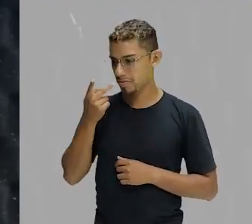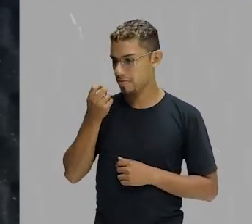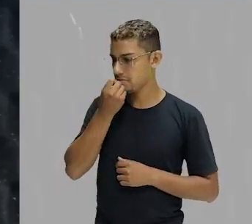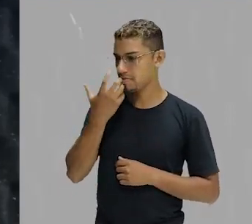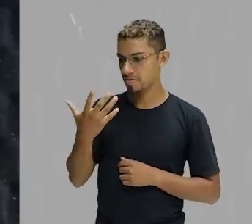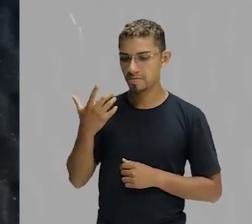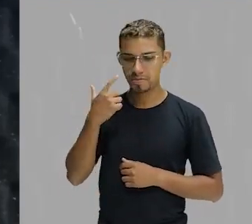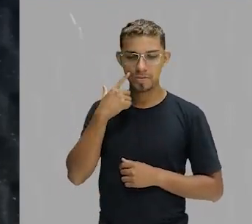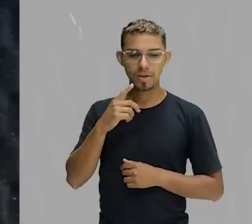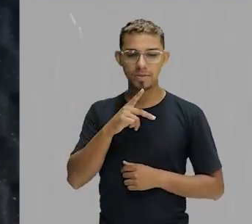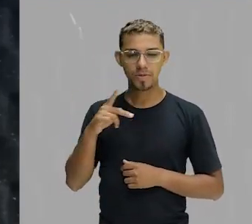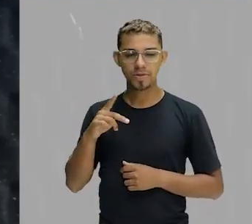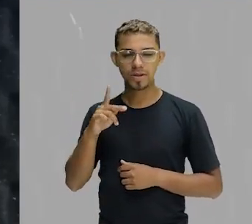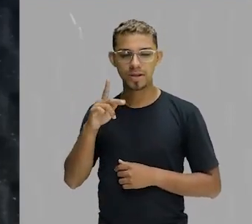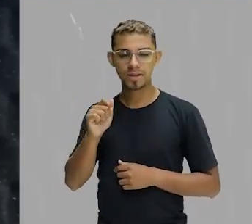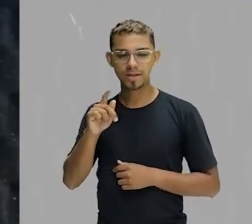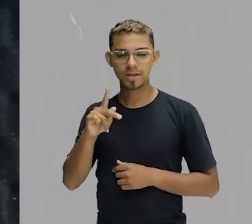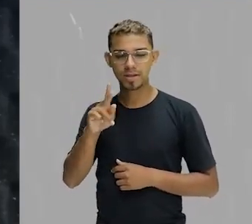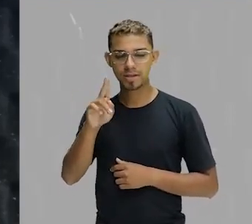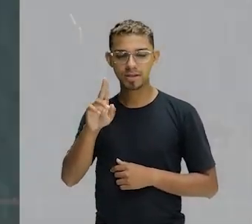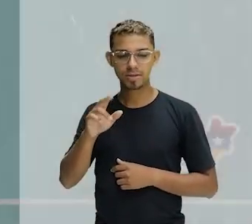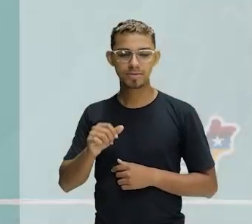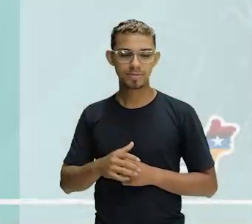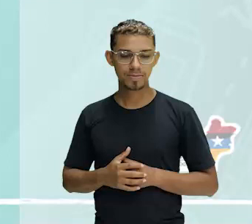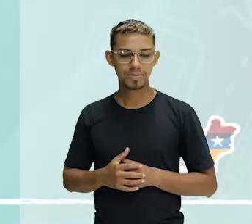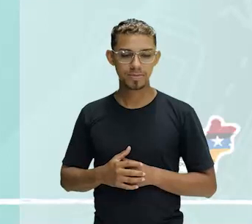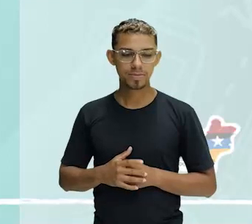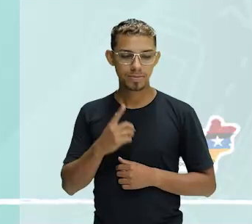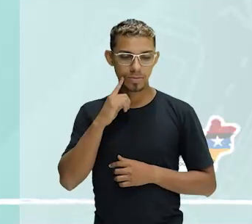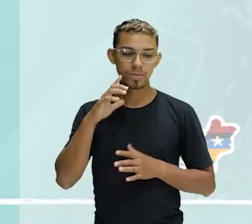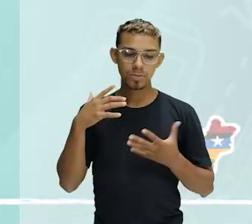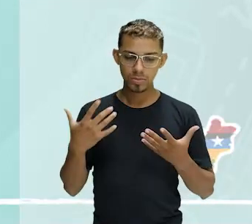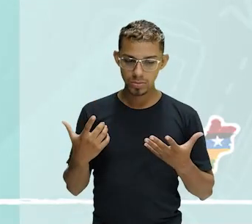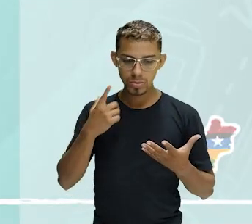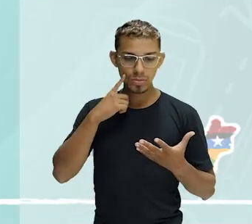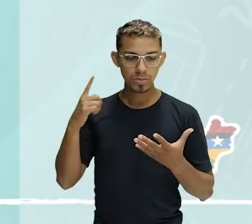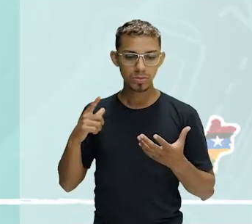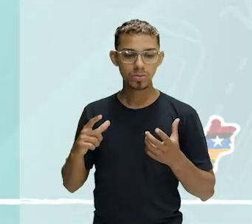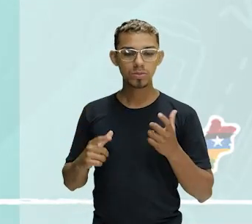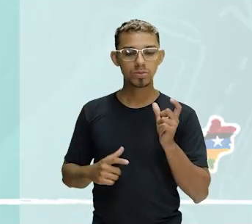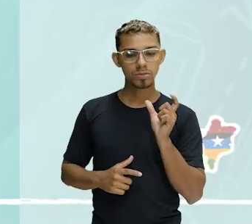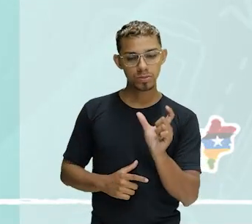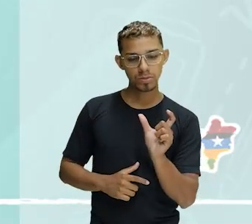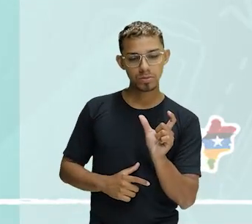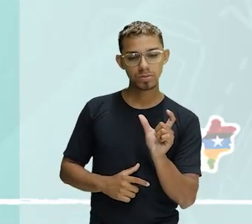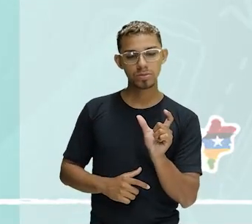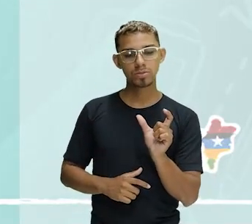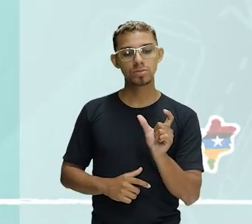Duvido se Cacau não vai ficar orgulhosa. Olha só. Logo, o montante será de R$